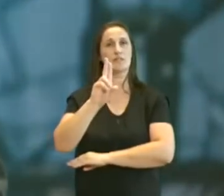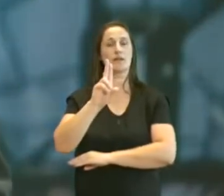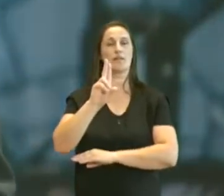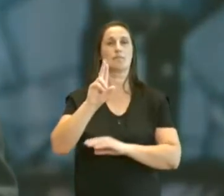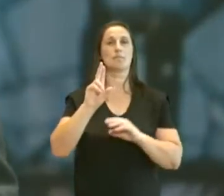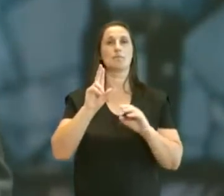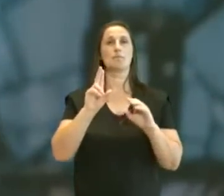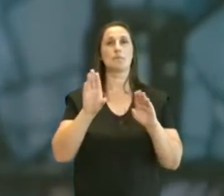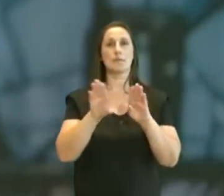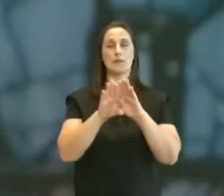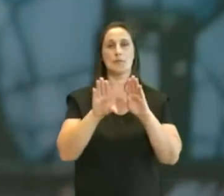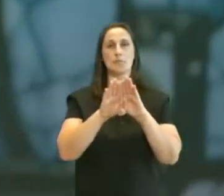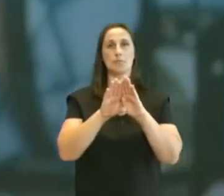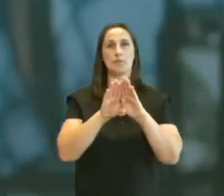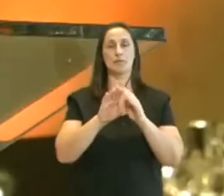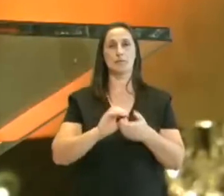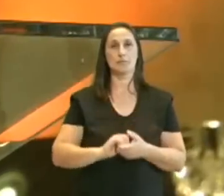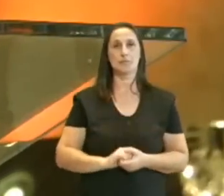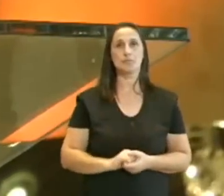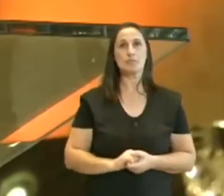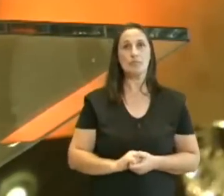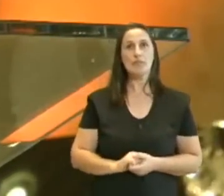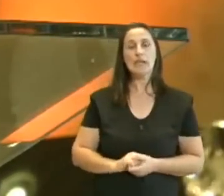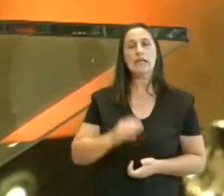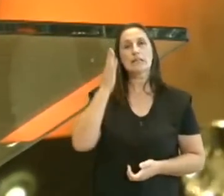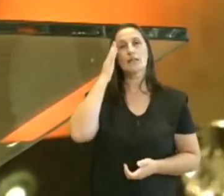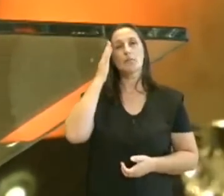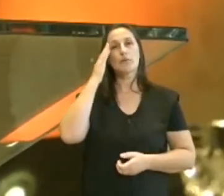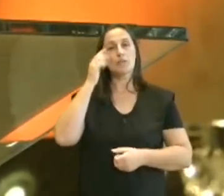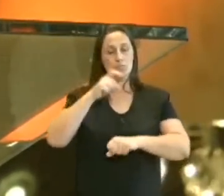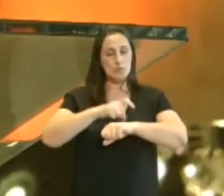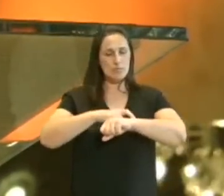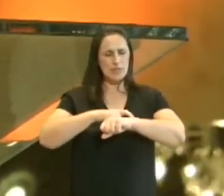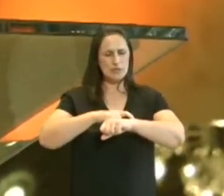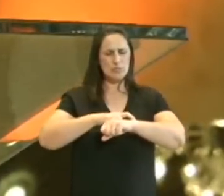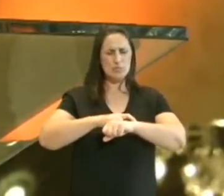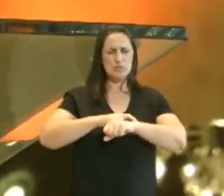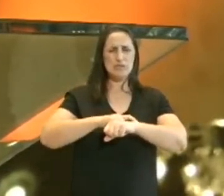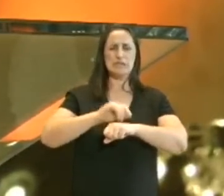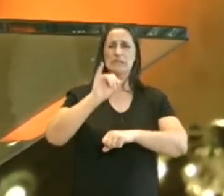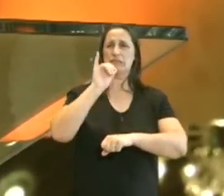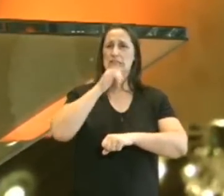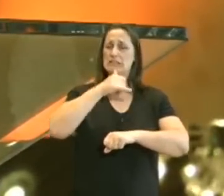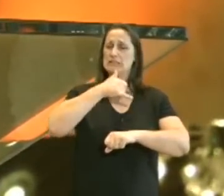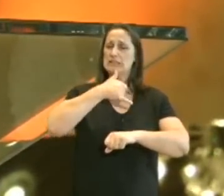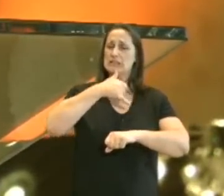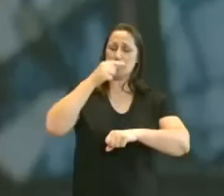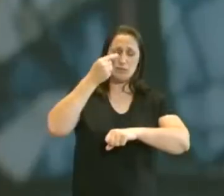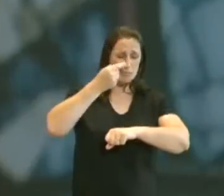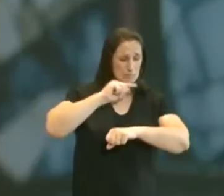E em momentos de profunda tristeza, ele não conseguia compor.